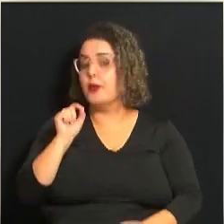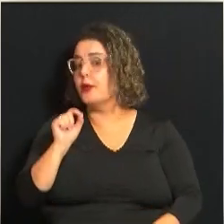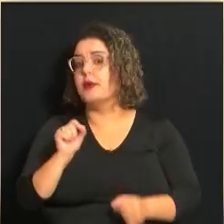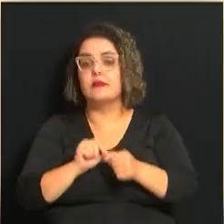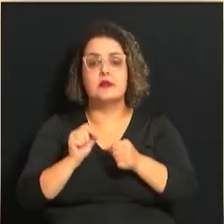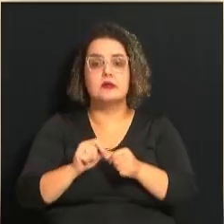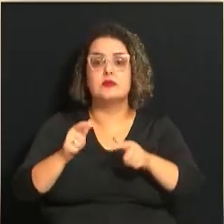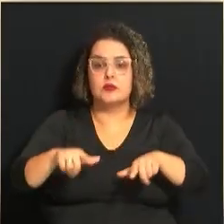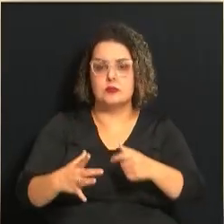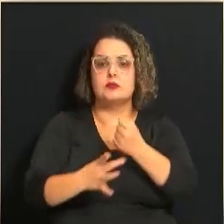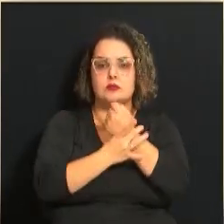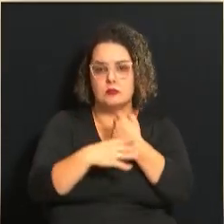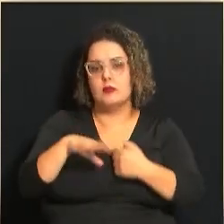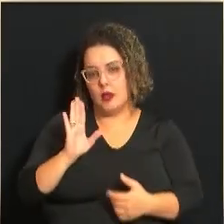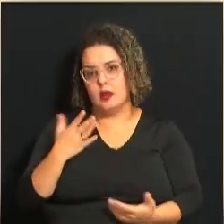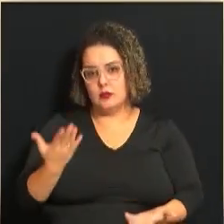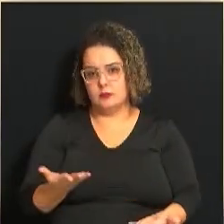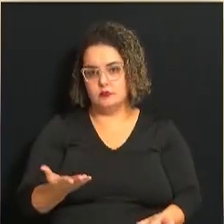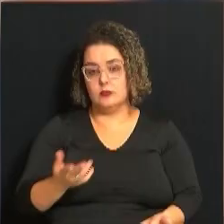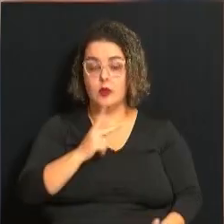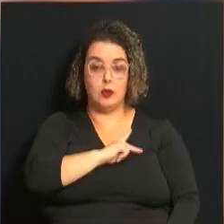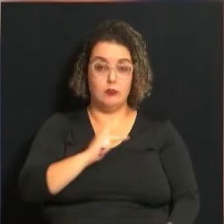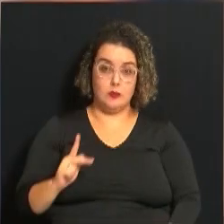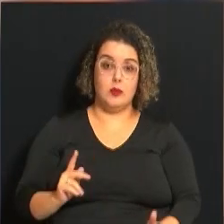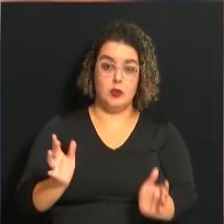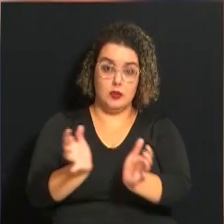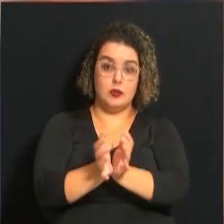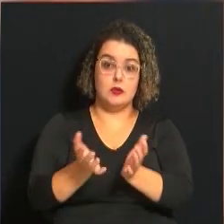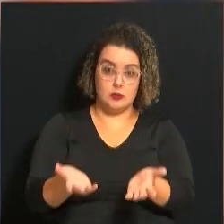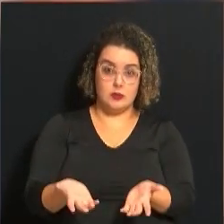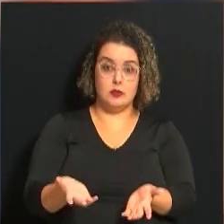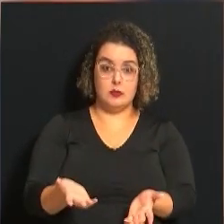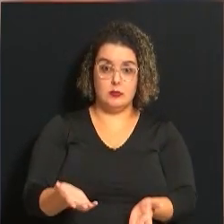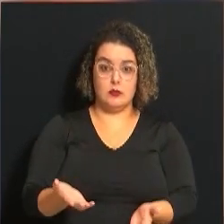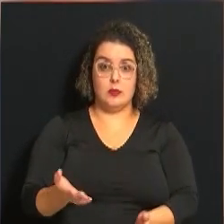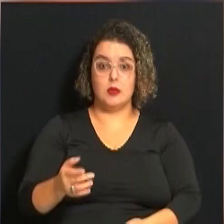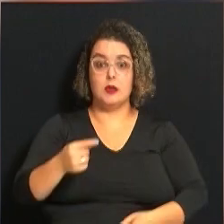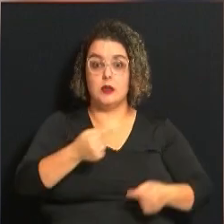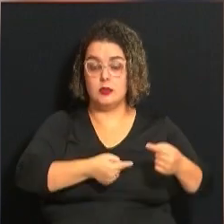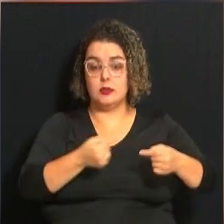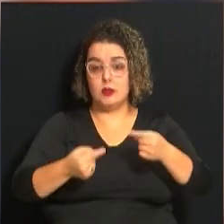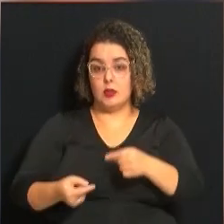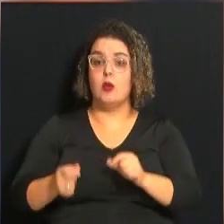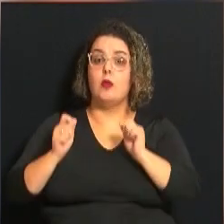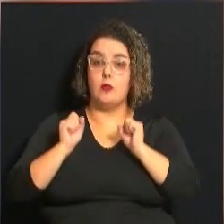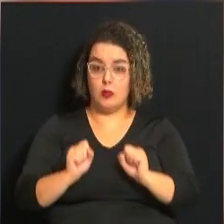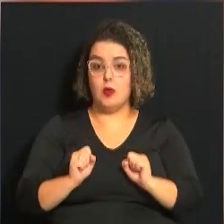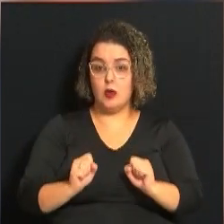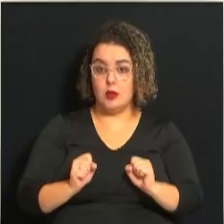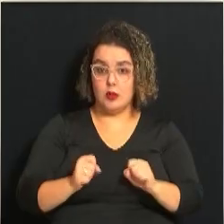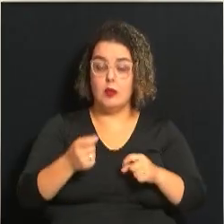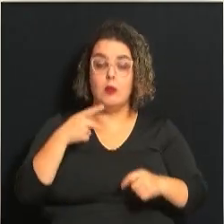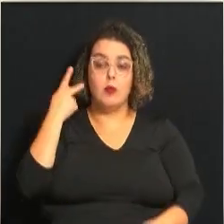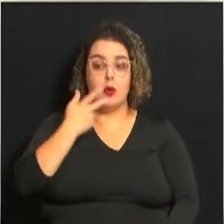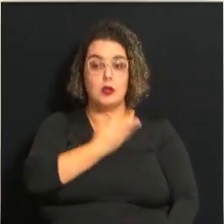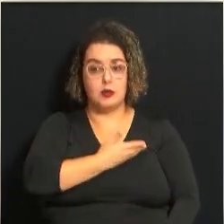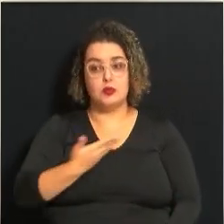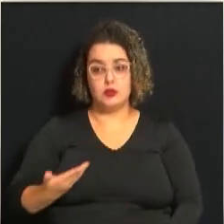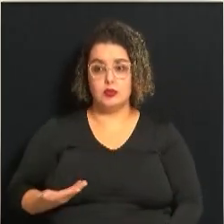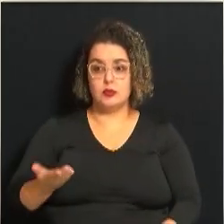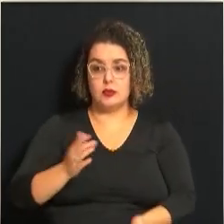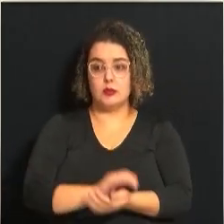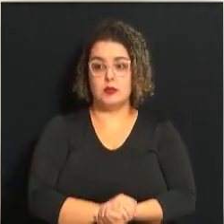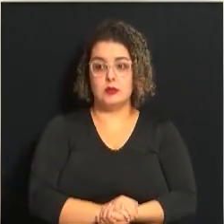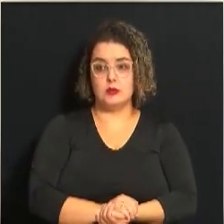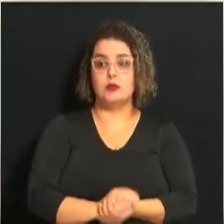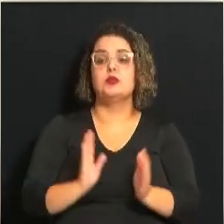mais seguro. De acordo com o presidente da comissão, a partir desse debate é possível traçar políticas públicas. A gente já sai daqui,